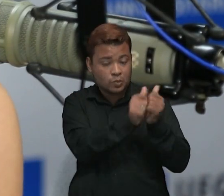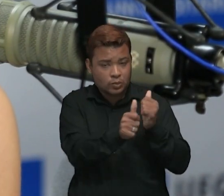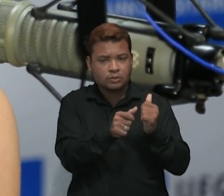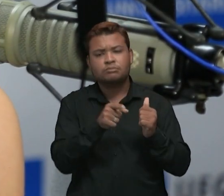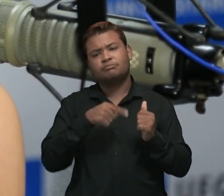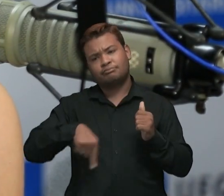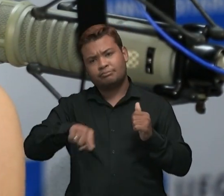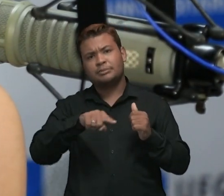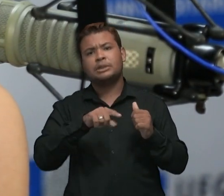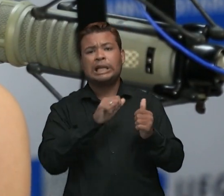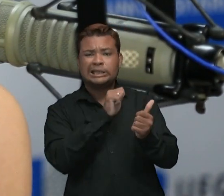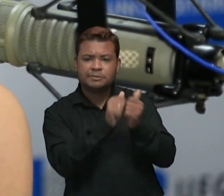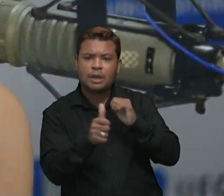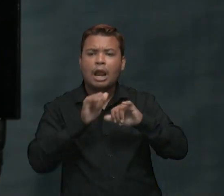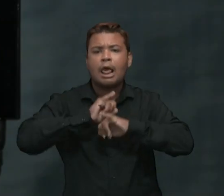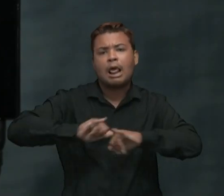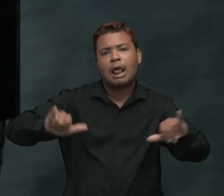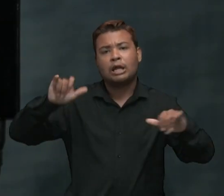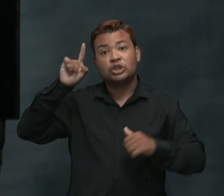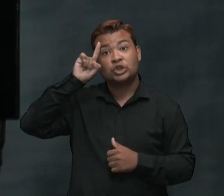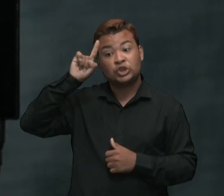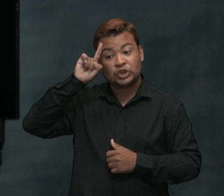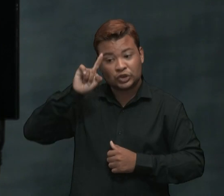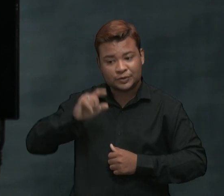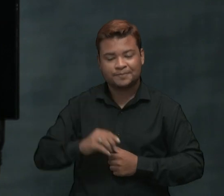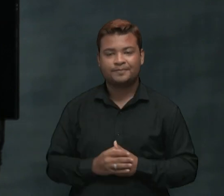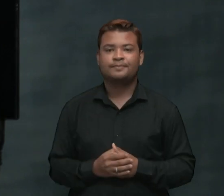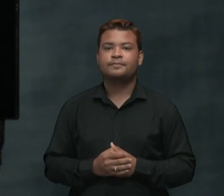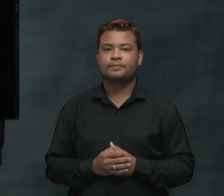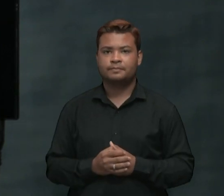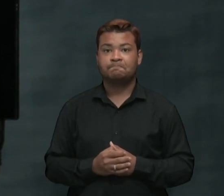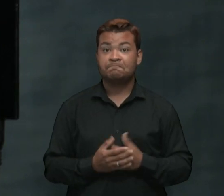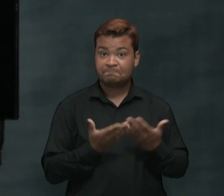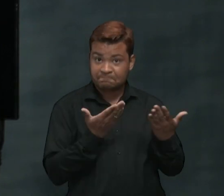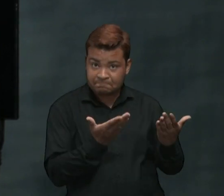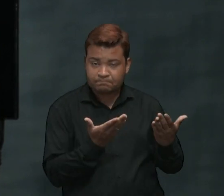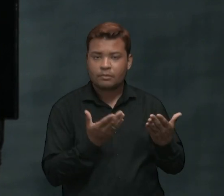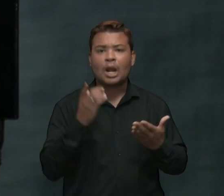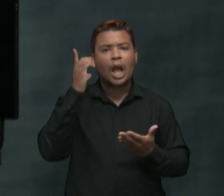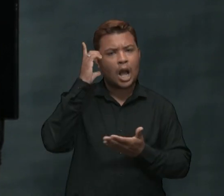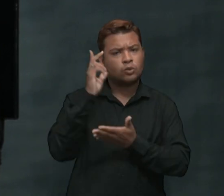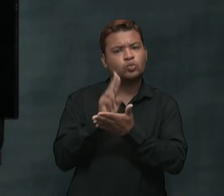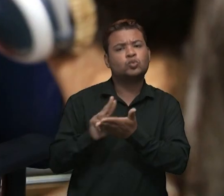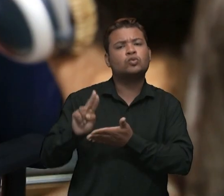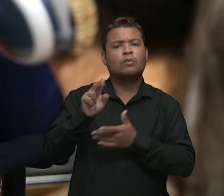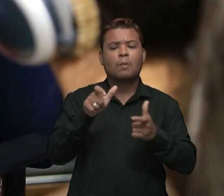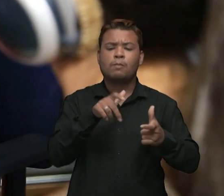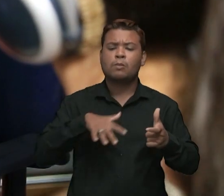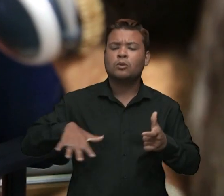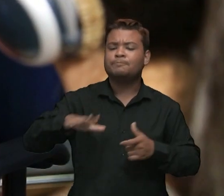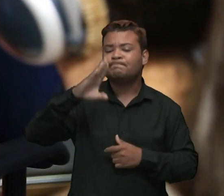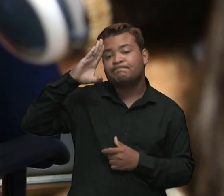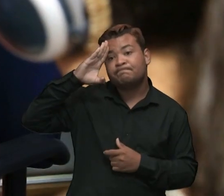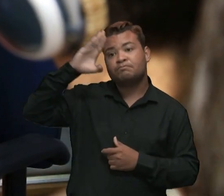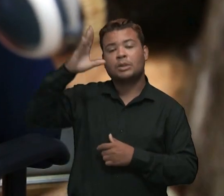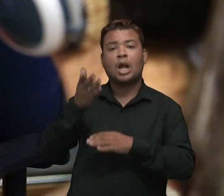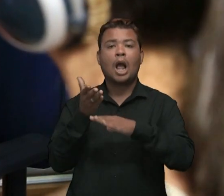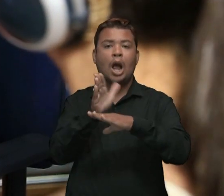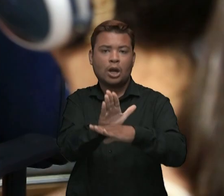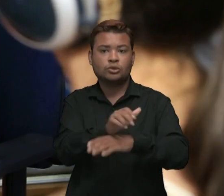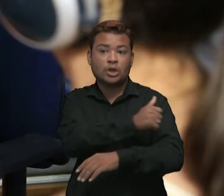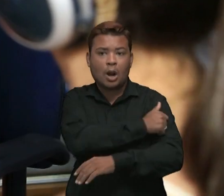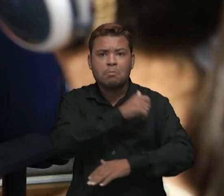seu programa de esporte diário. A Rádio Universitária é um espaço essencial para a formação prática